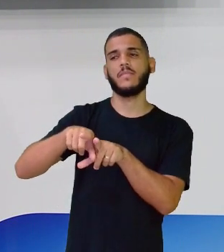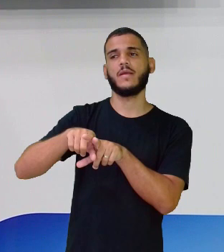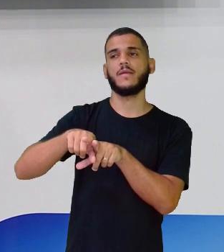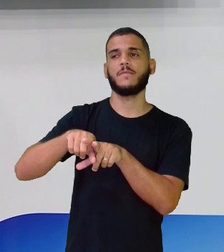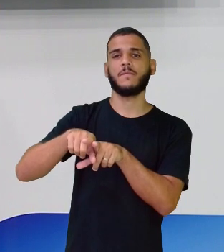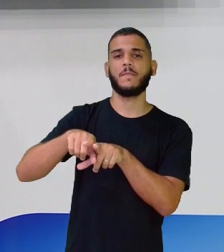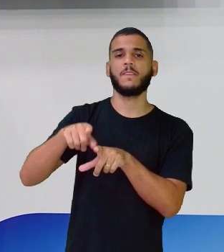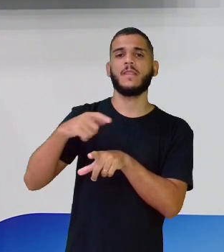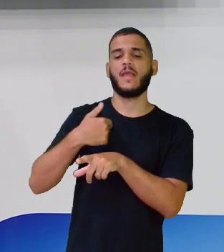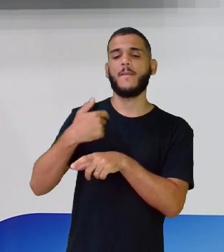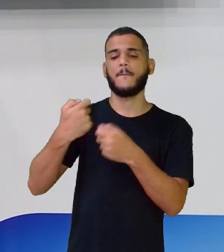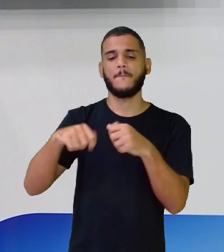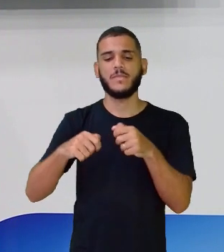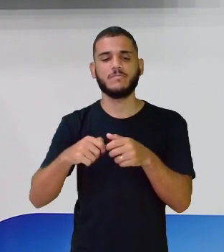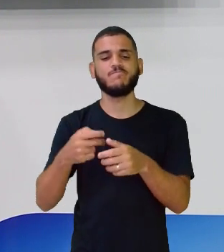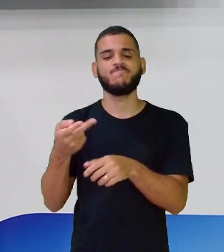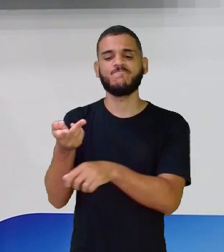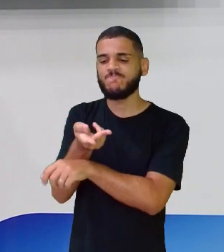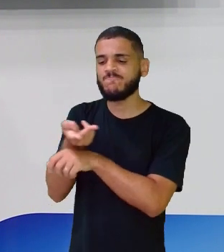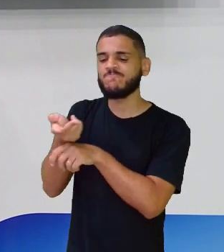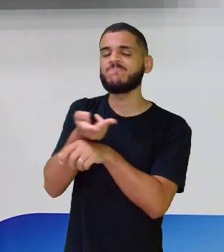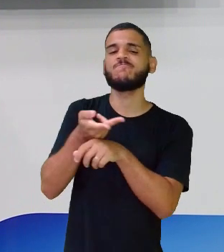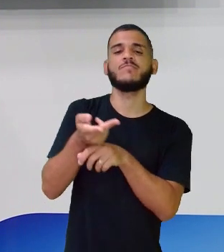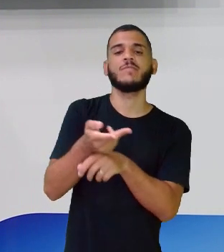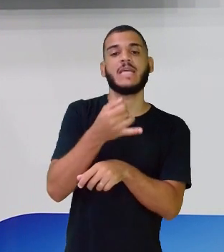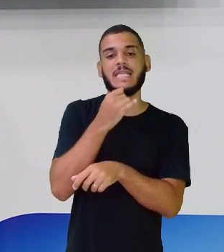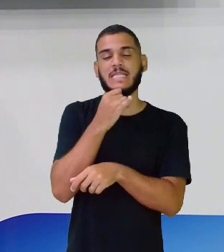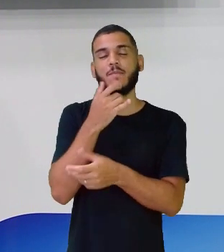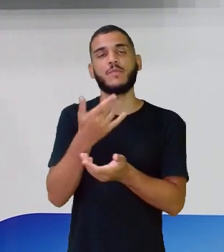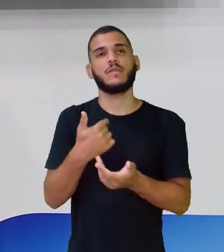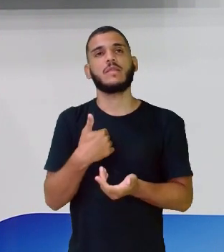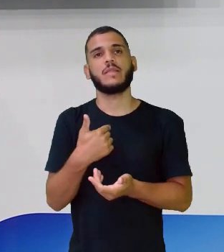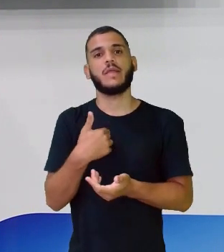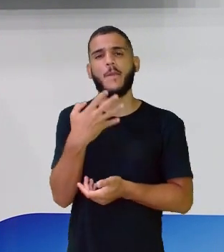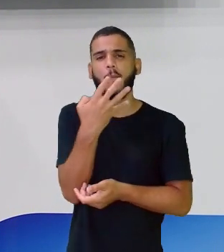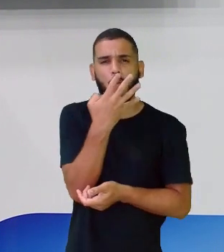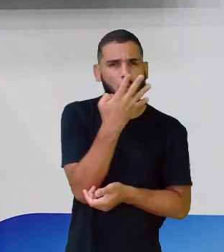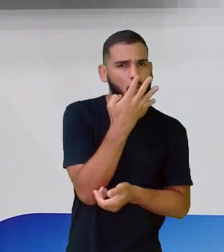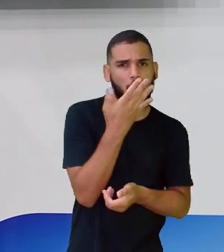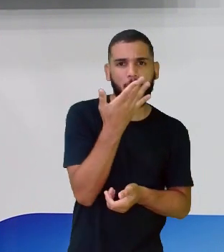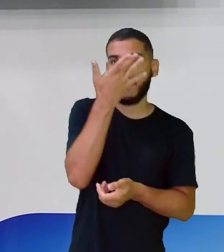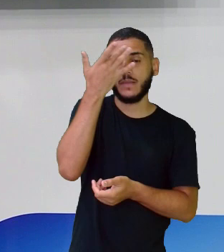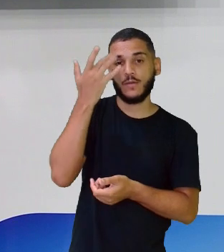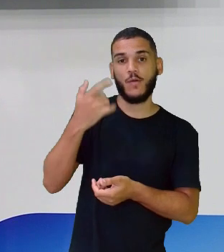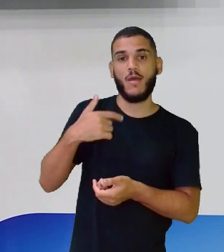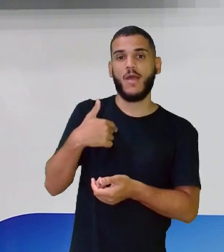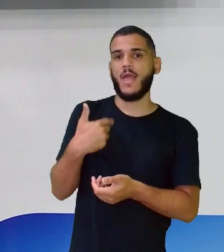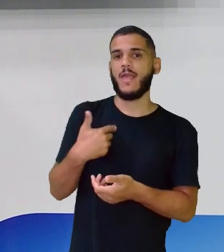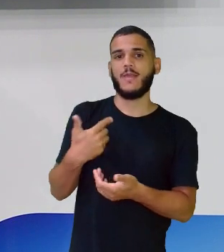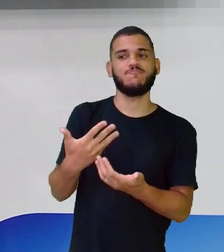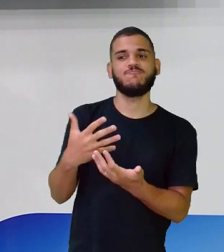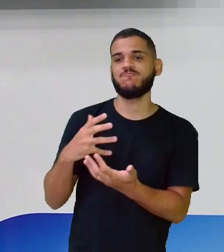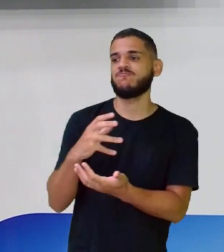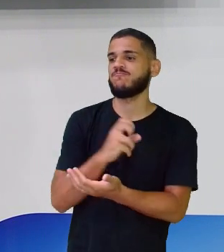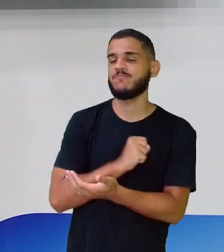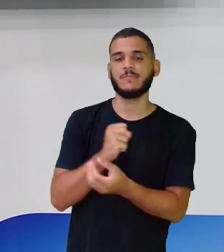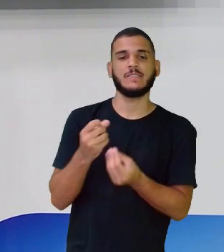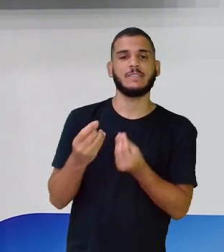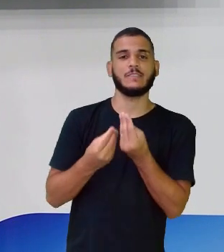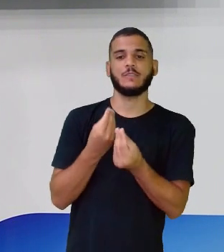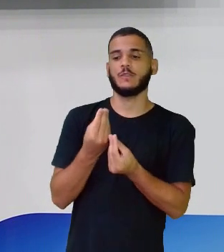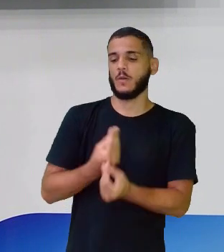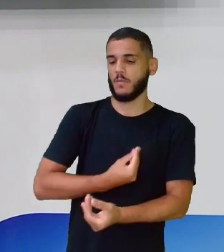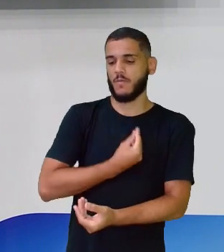a ir em busca. Eu tenho aí uma admiração por alguém, eu sou fã, então eu quero saber como é a vida, como foi a vida